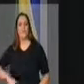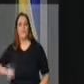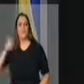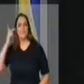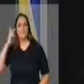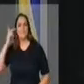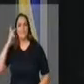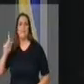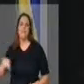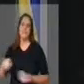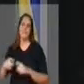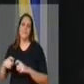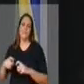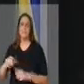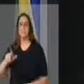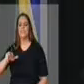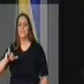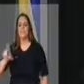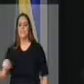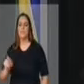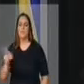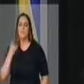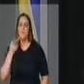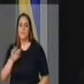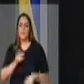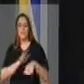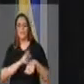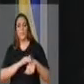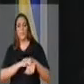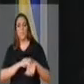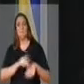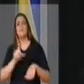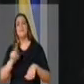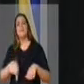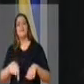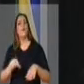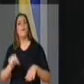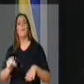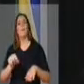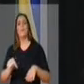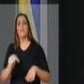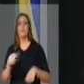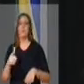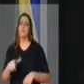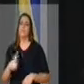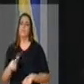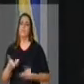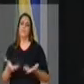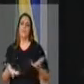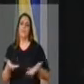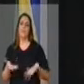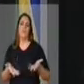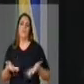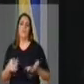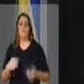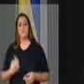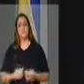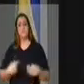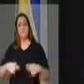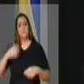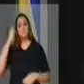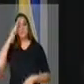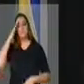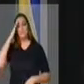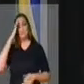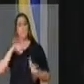Paulo, toda doença é um desequilíbrio. Então, nós precisamos entender esses desequilíbrios provocados por estresse,